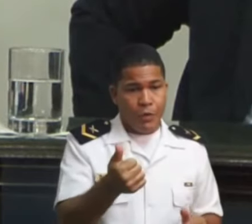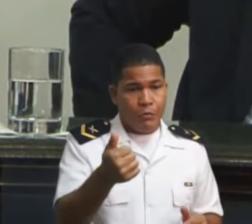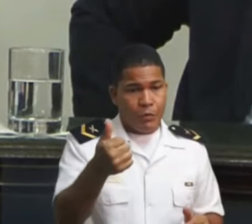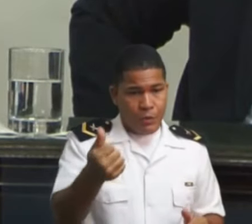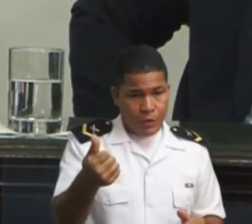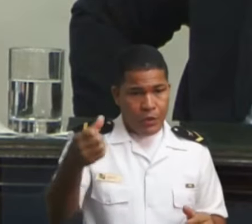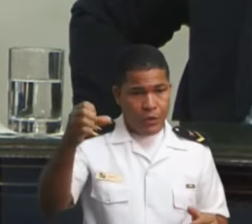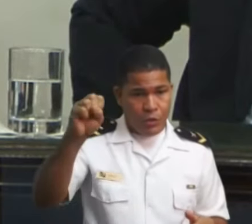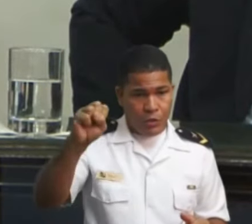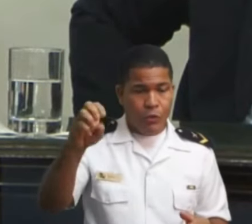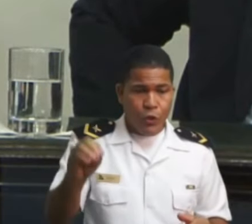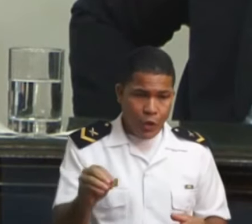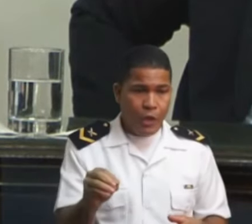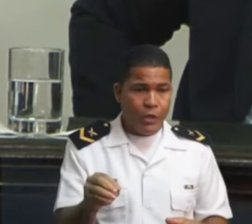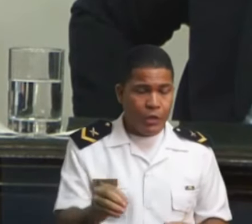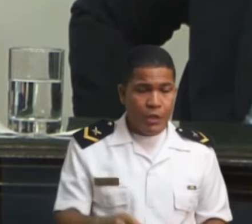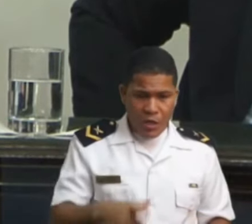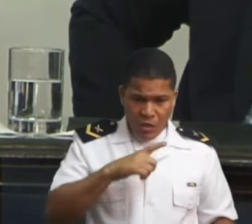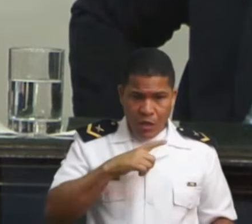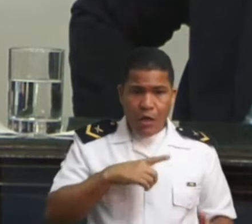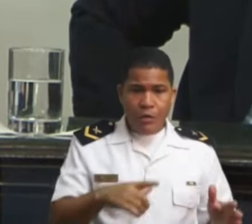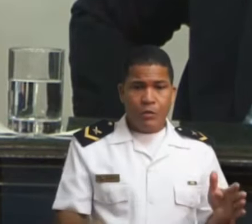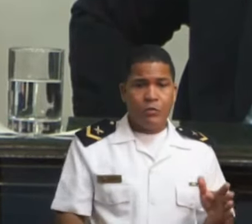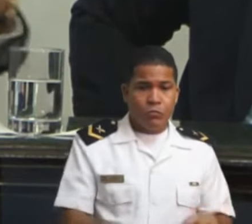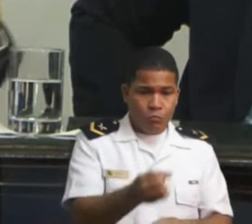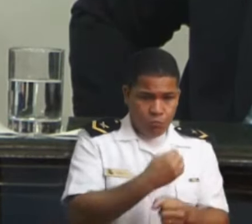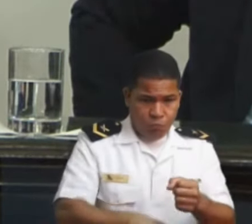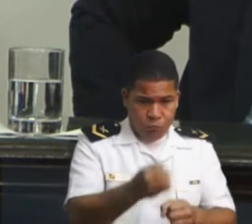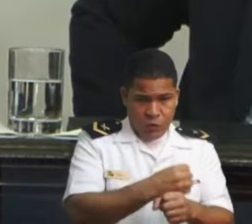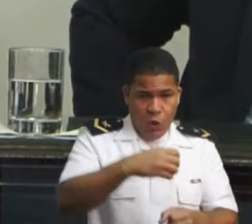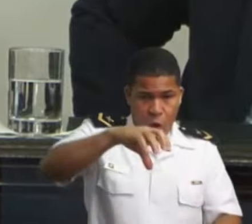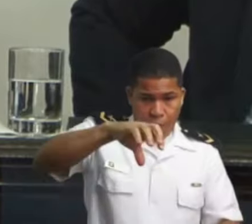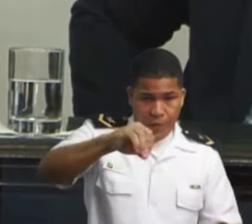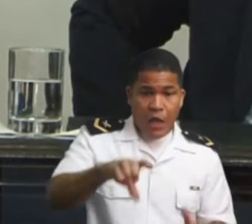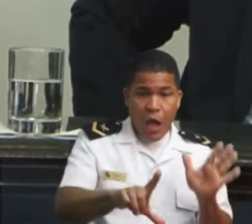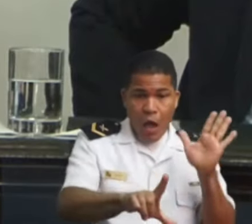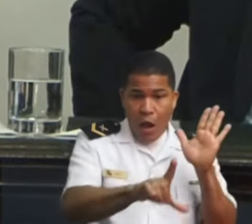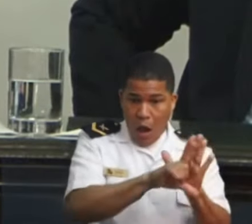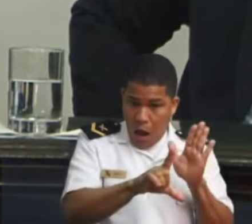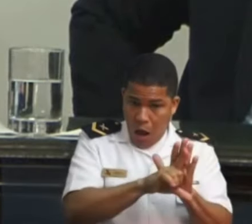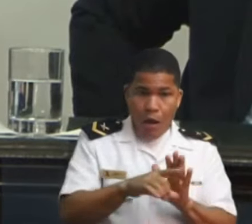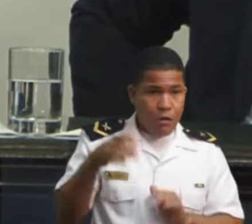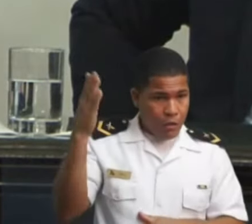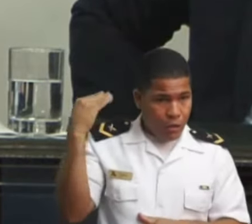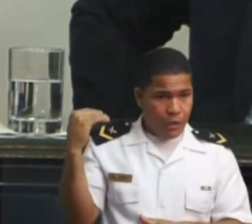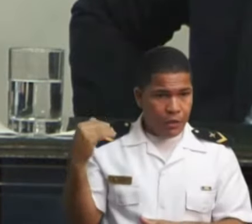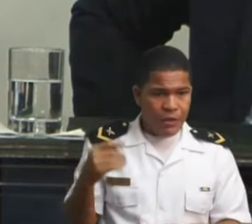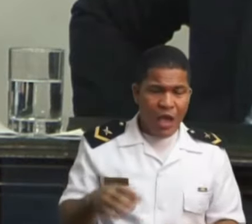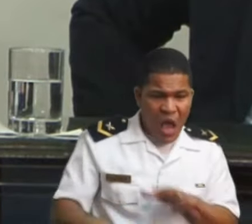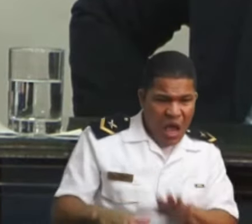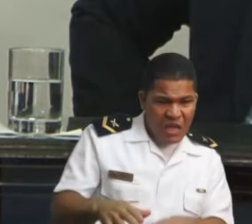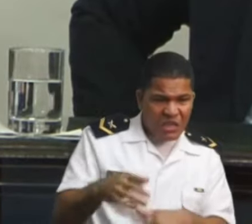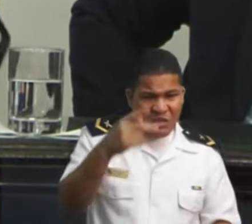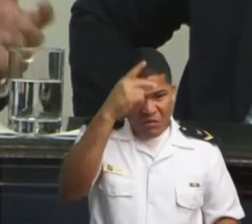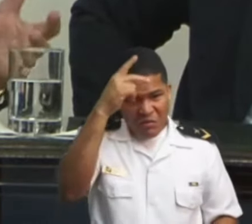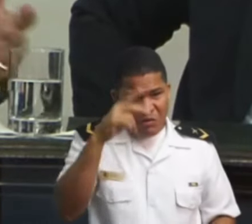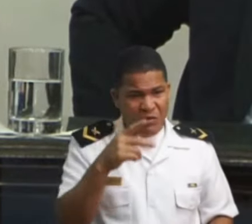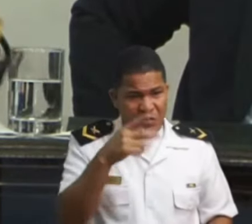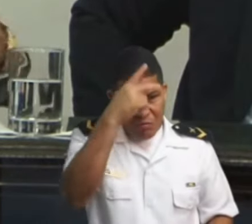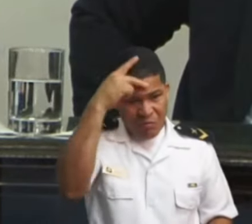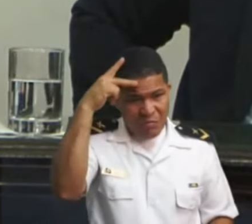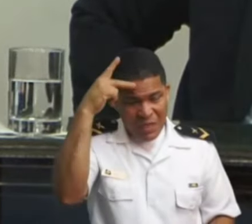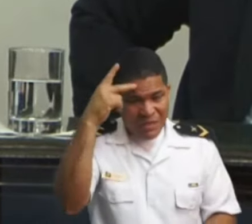né, está em vigor. Quando as pessoas falam errado, é porque já tiveram tempo suficiente de ler a